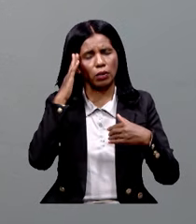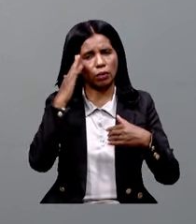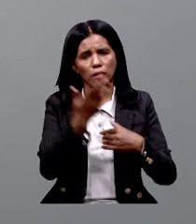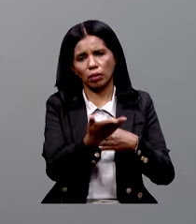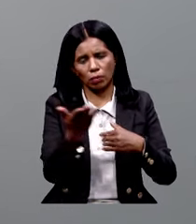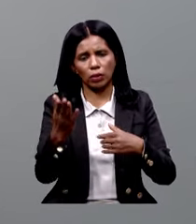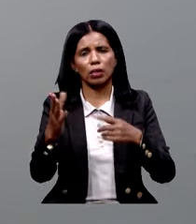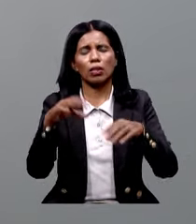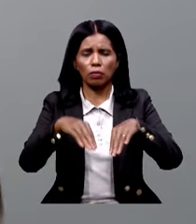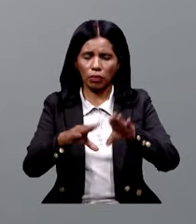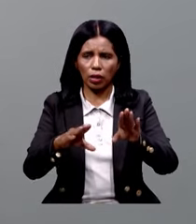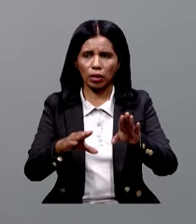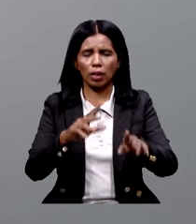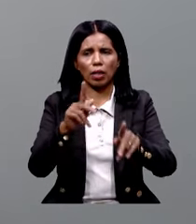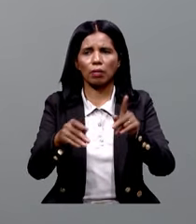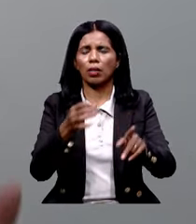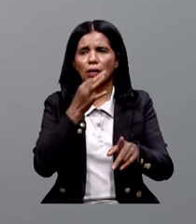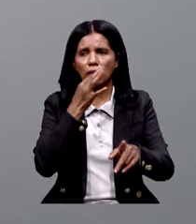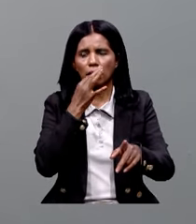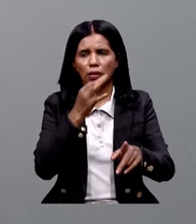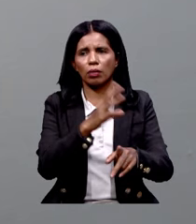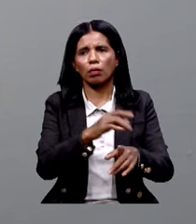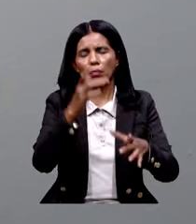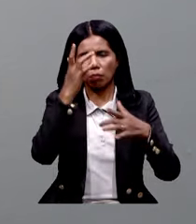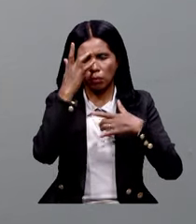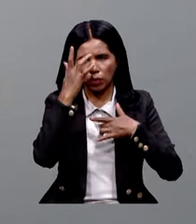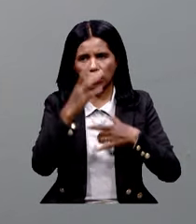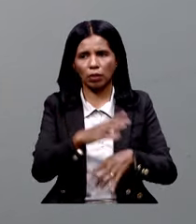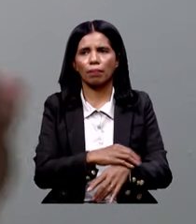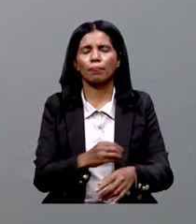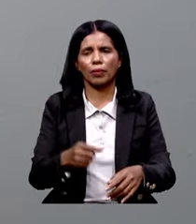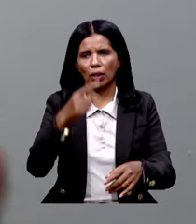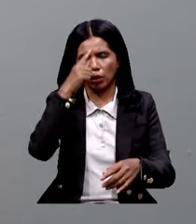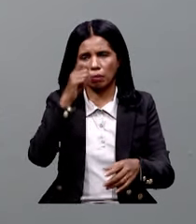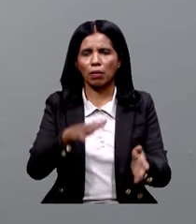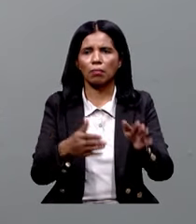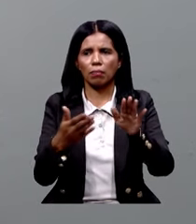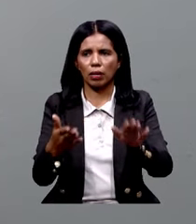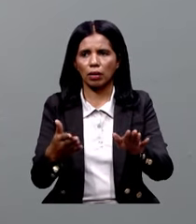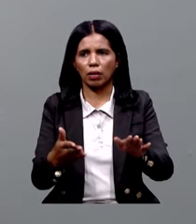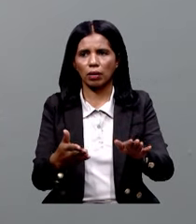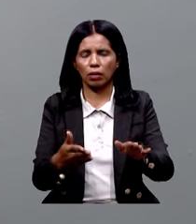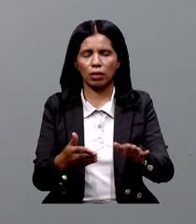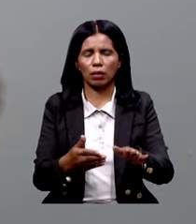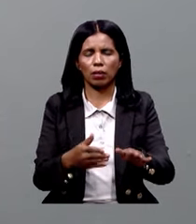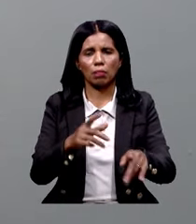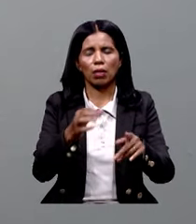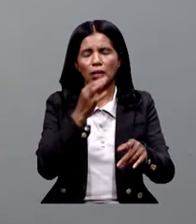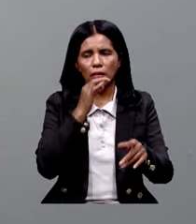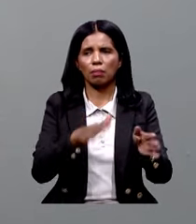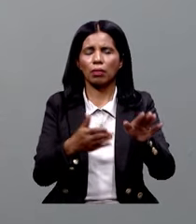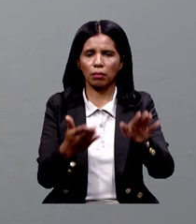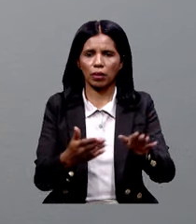botsir fan e mahan no moras atliu tam tam ba mate tam ba nemo ne dari ladun dia kno emane